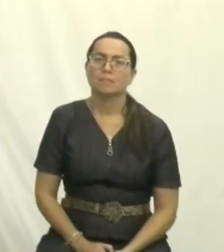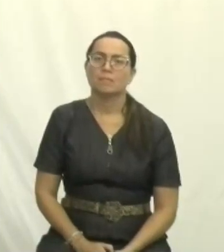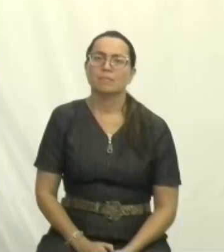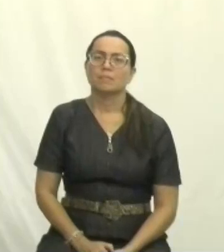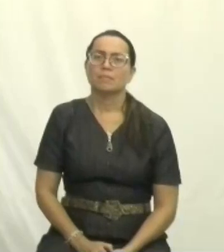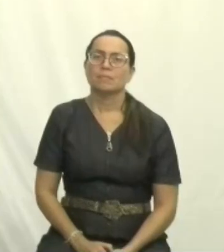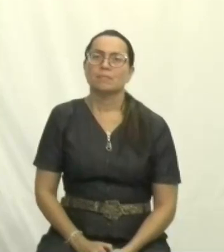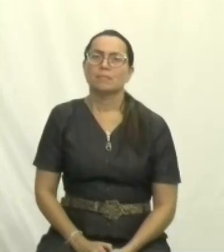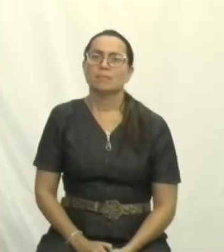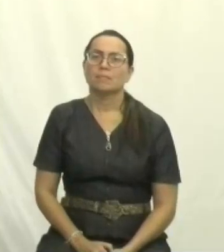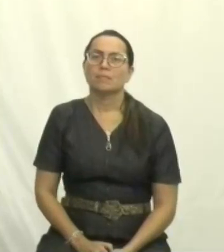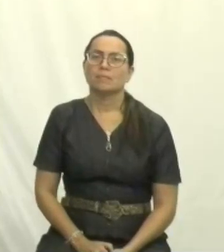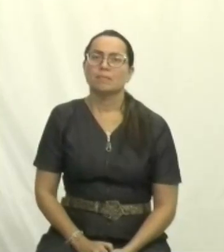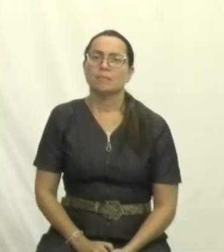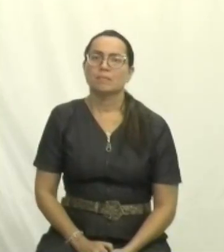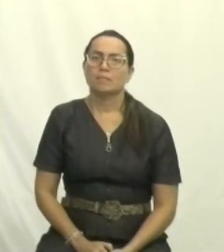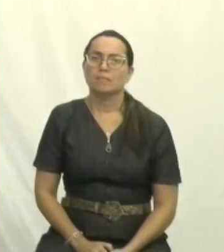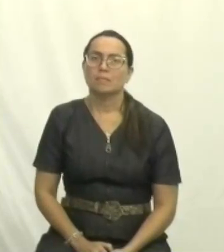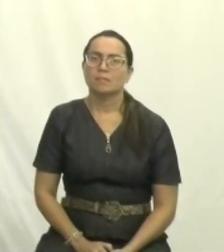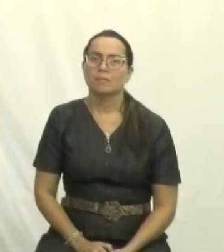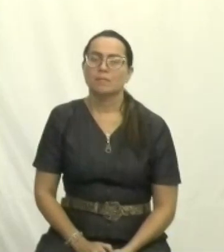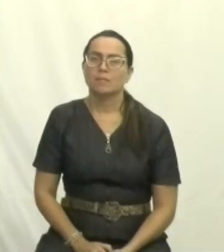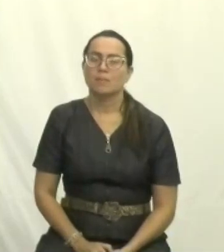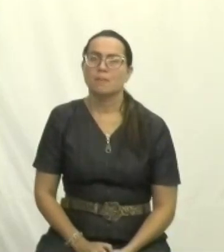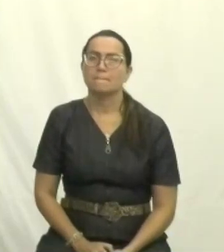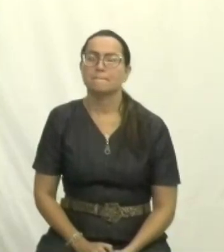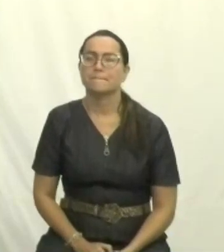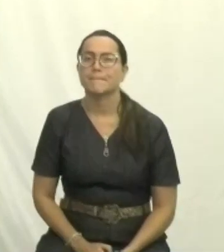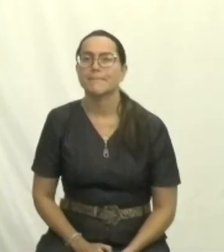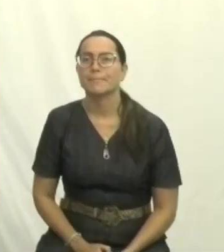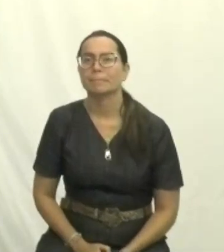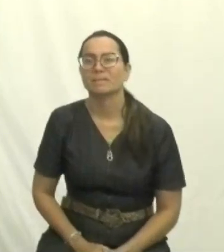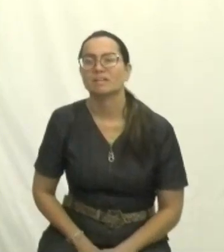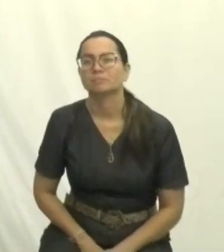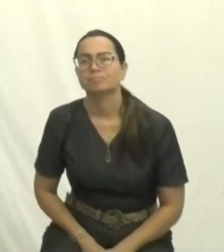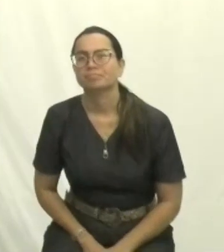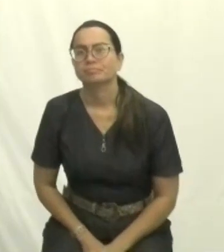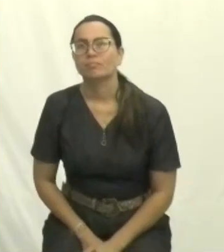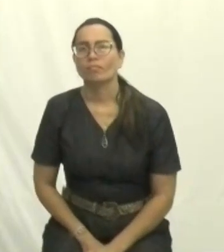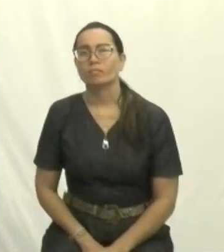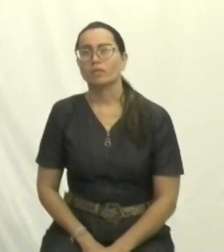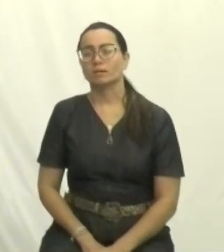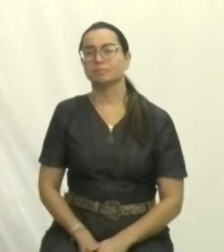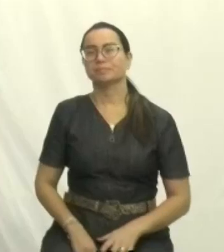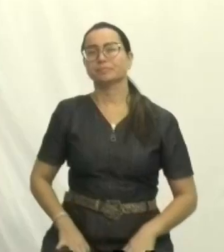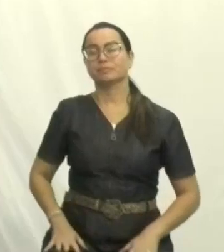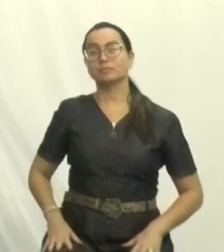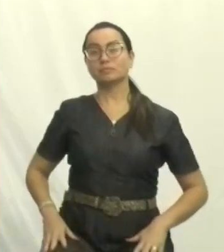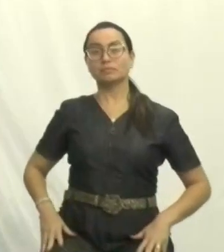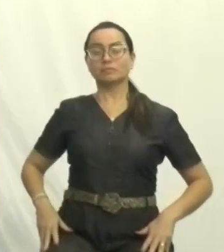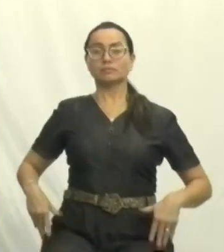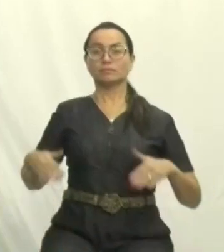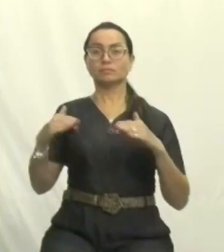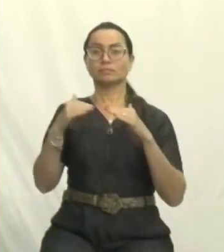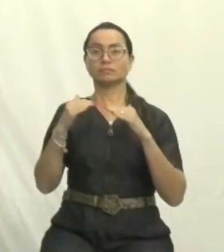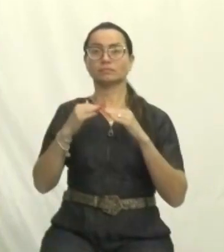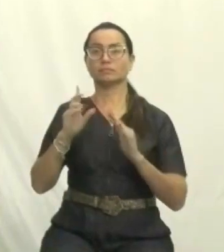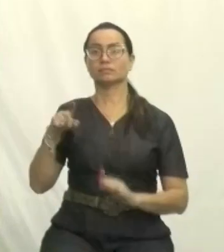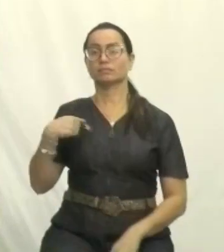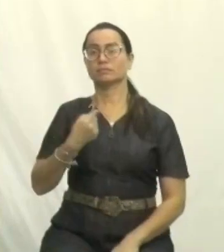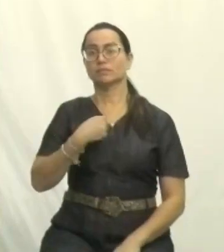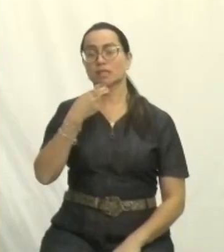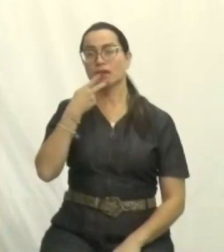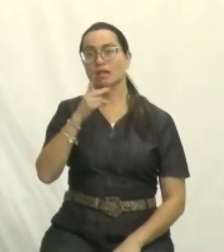Conforme nós conversamos, todos os